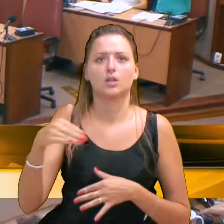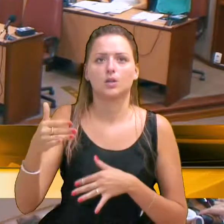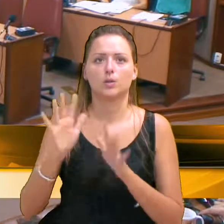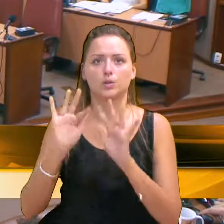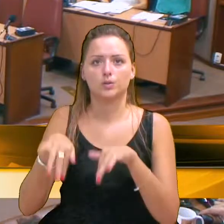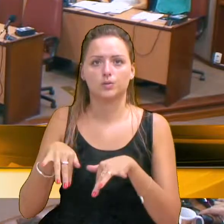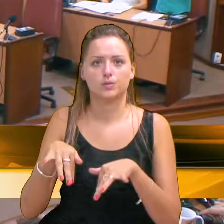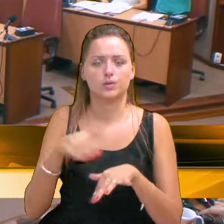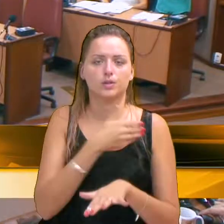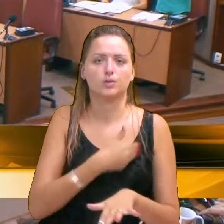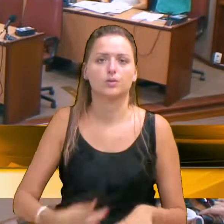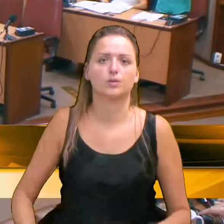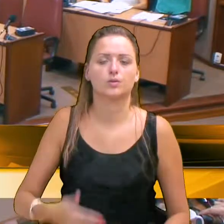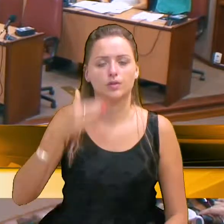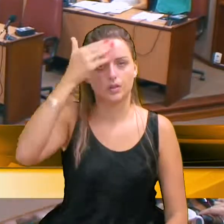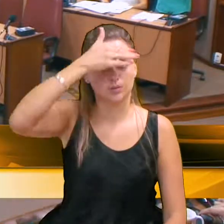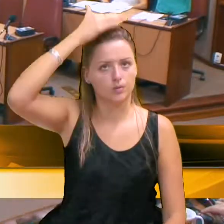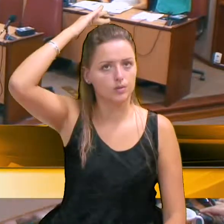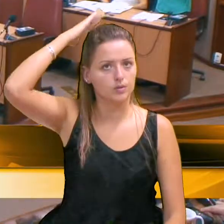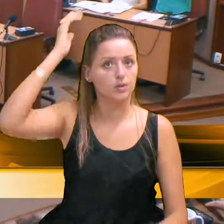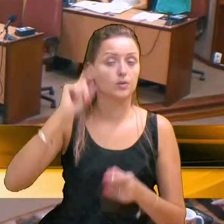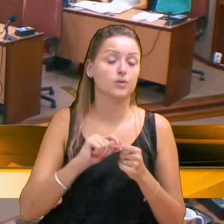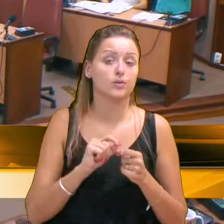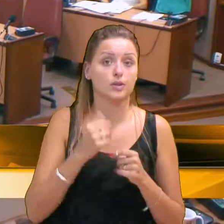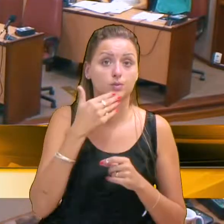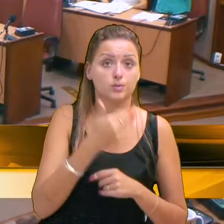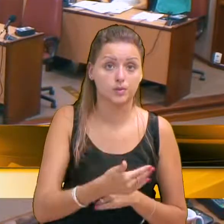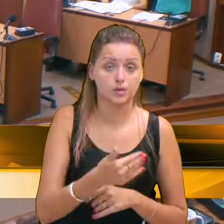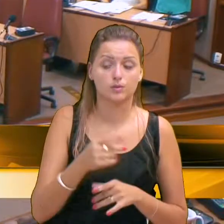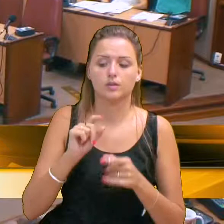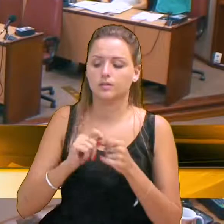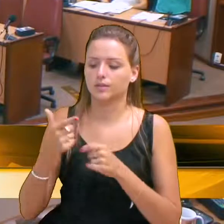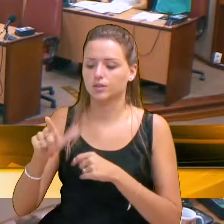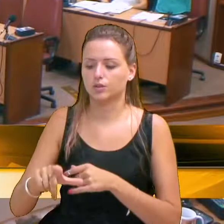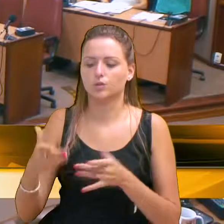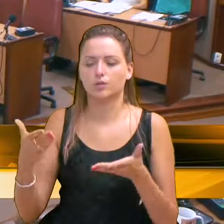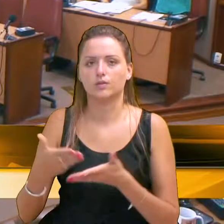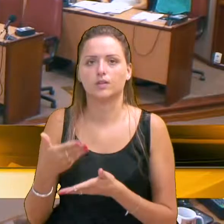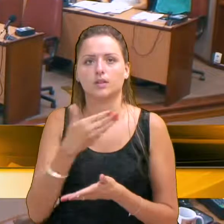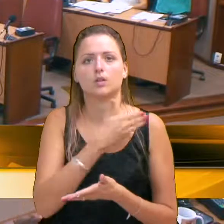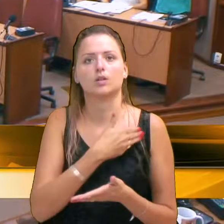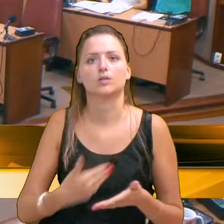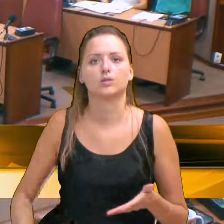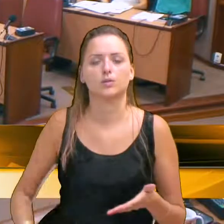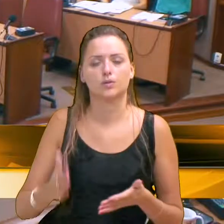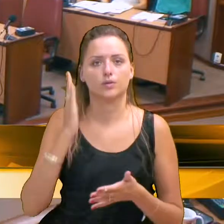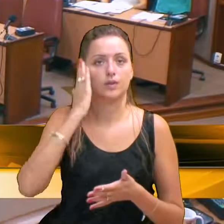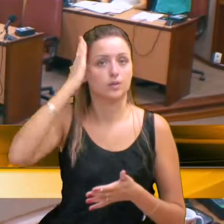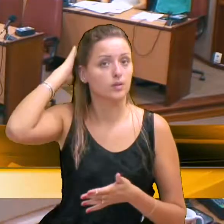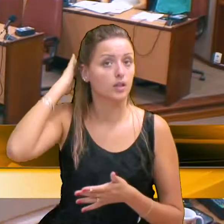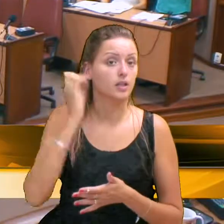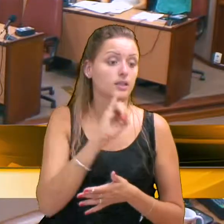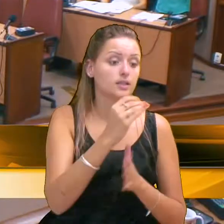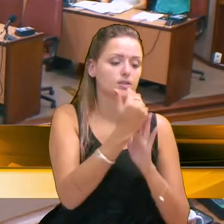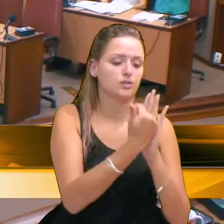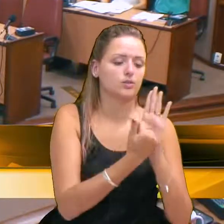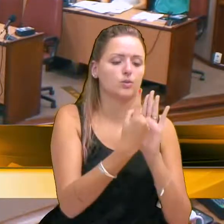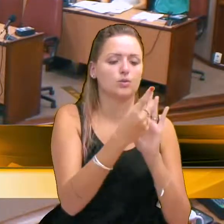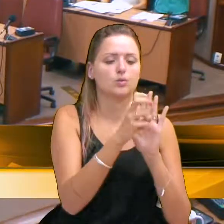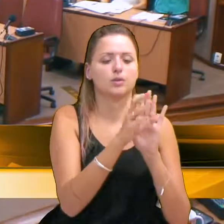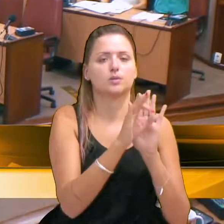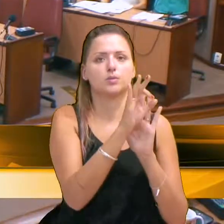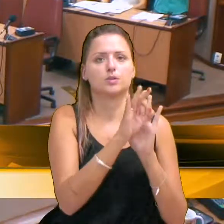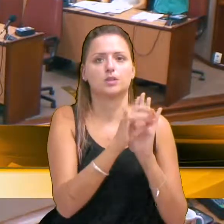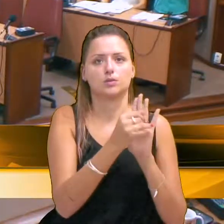governo Alceu, nós fizemos uma indicação e repetimos ela no início do governo Guerra, aonde se desse 15% em